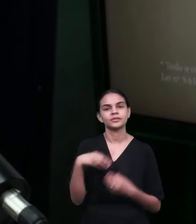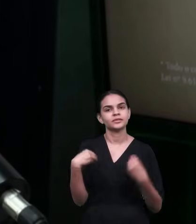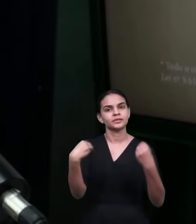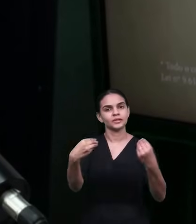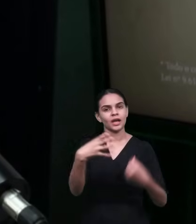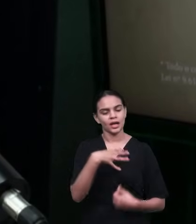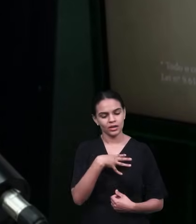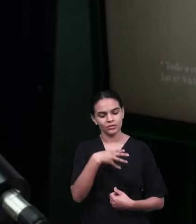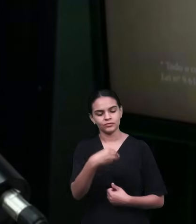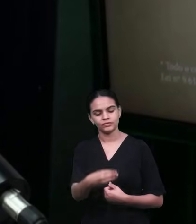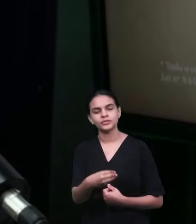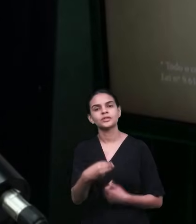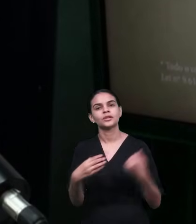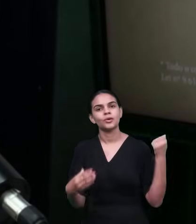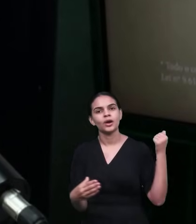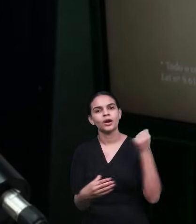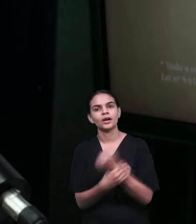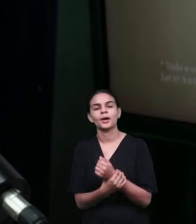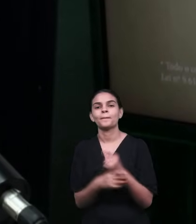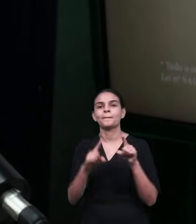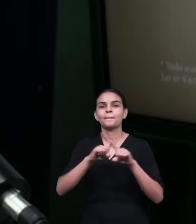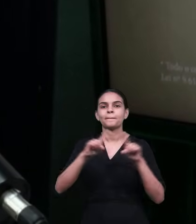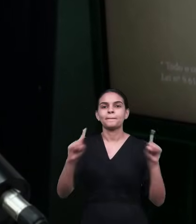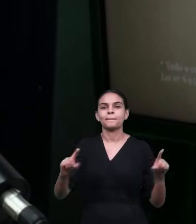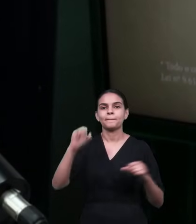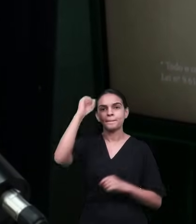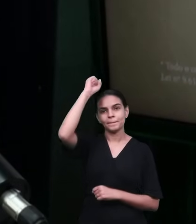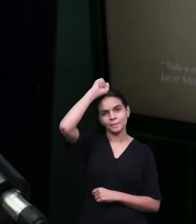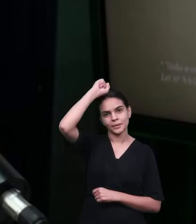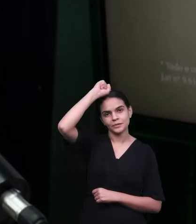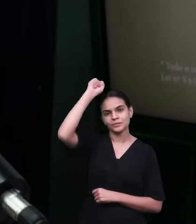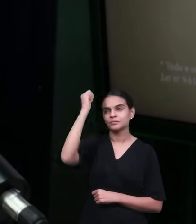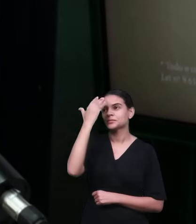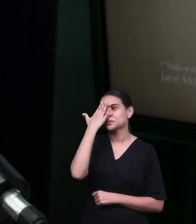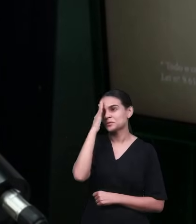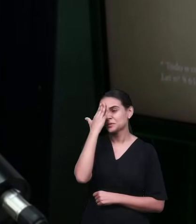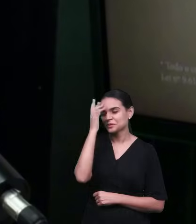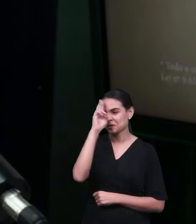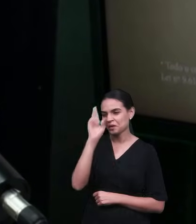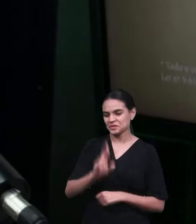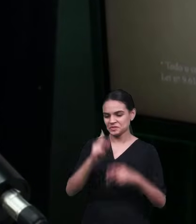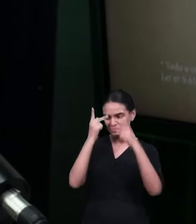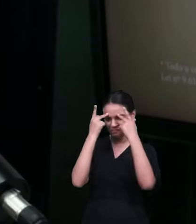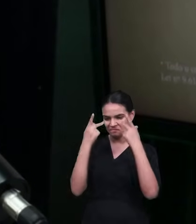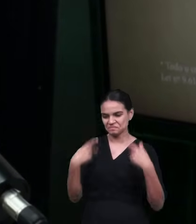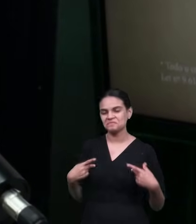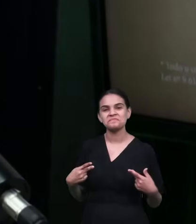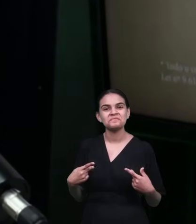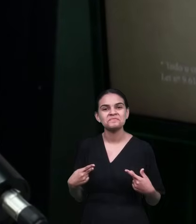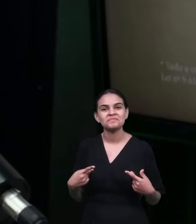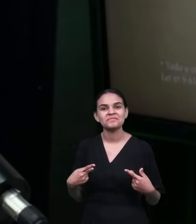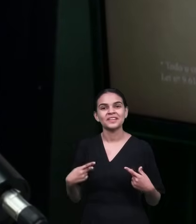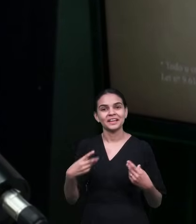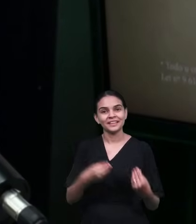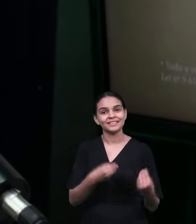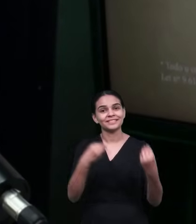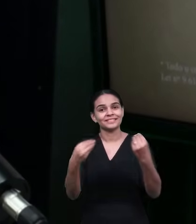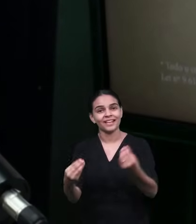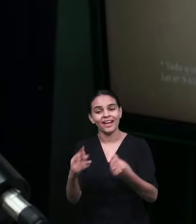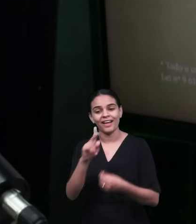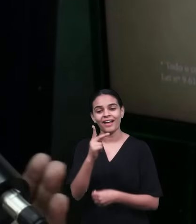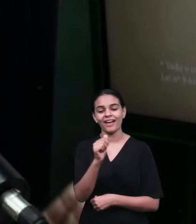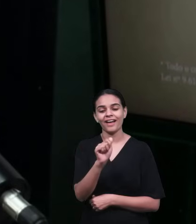Sarai interpreta isso, utilizando ali a sua racionalidade, oferece a Agar, e isso gera